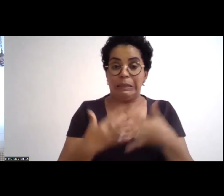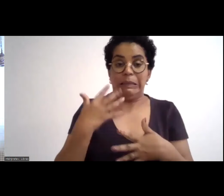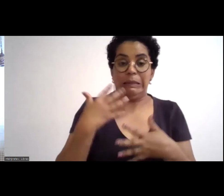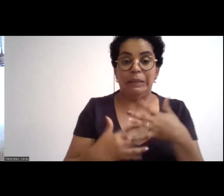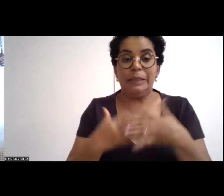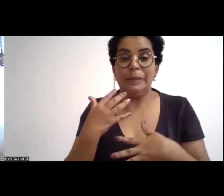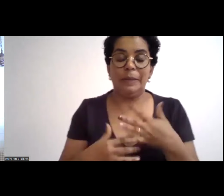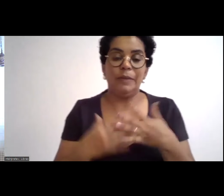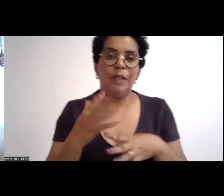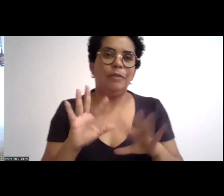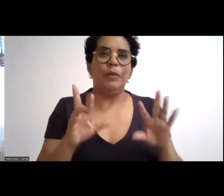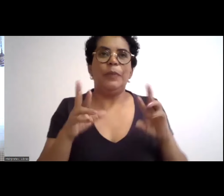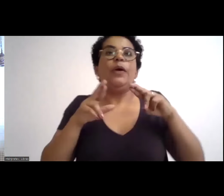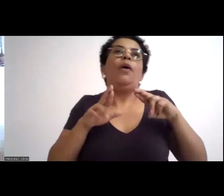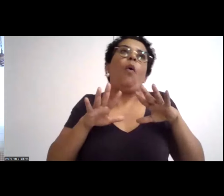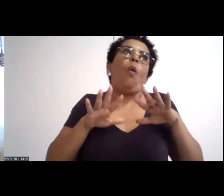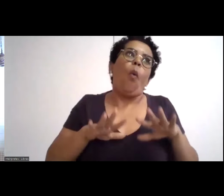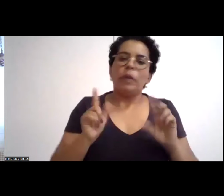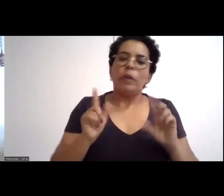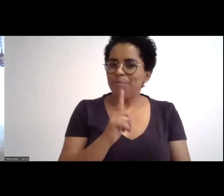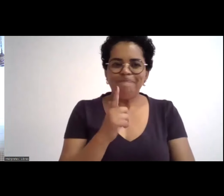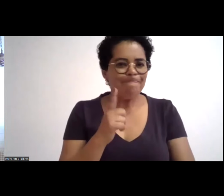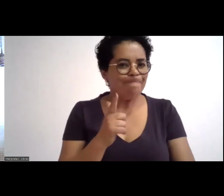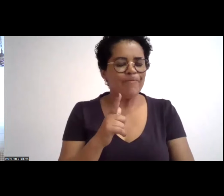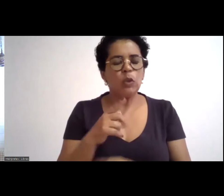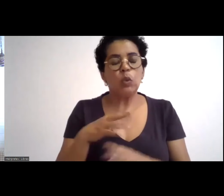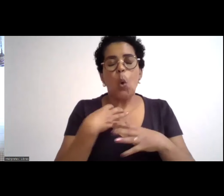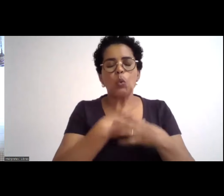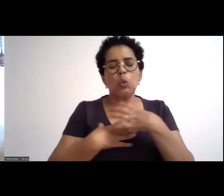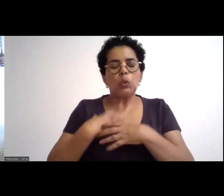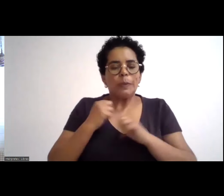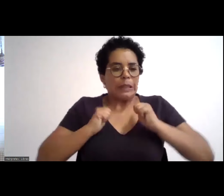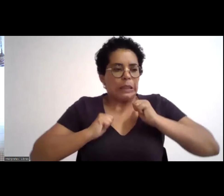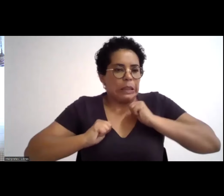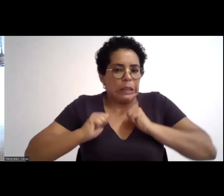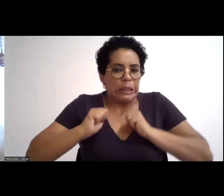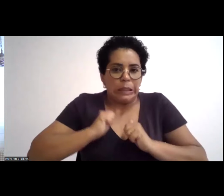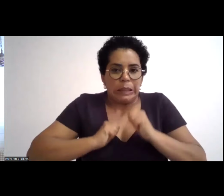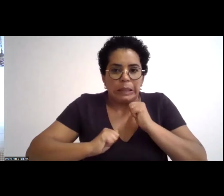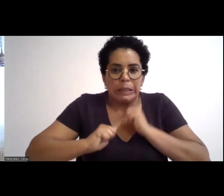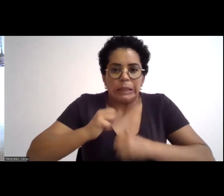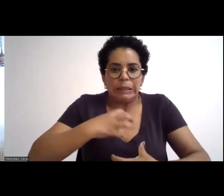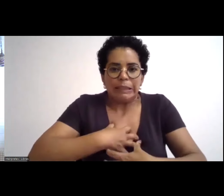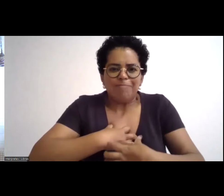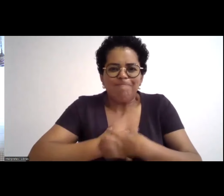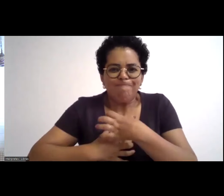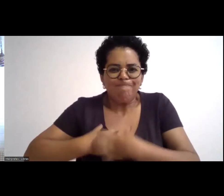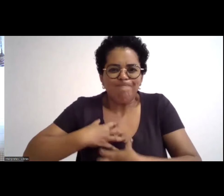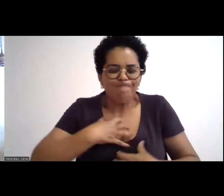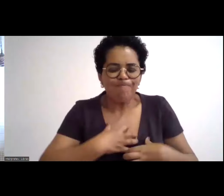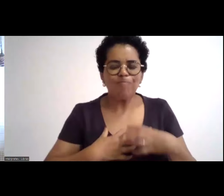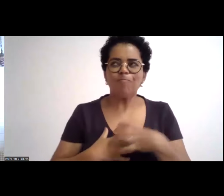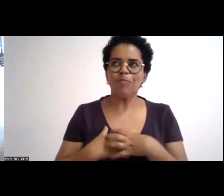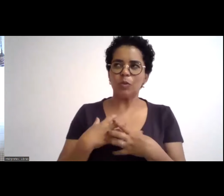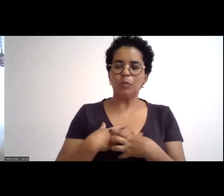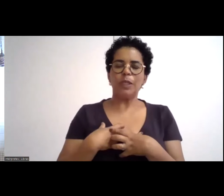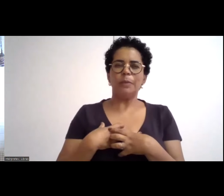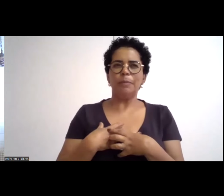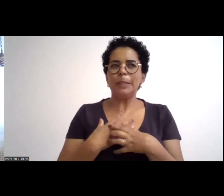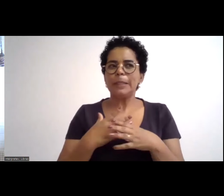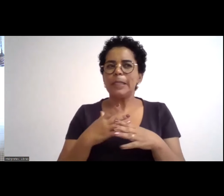muito relaxado nesse momento. Acho que nós todos estamos à beira aí de uma sensação de uma distopia que nos leva a um